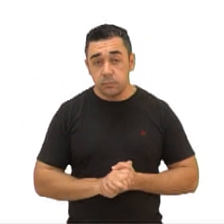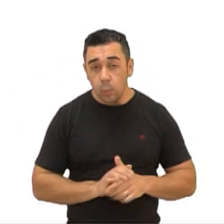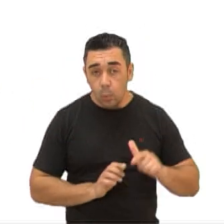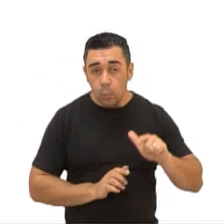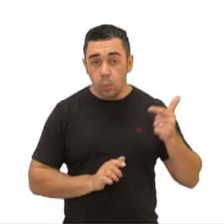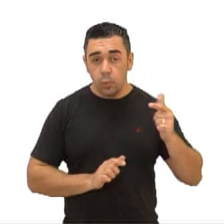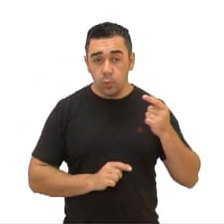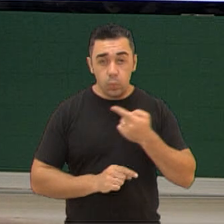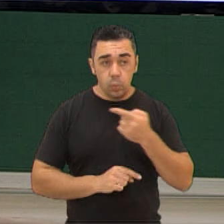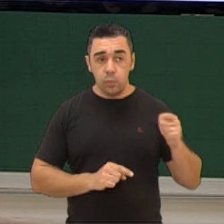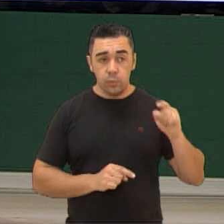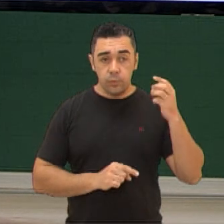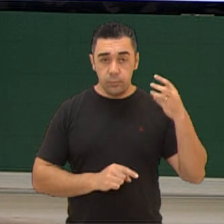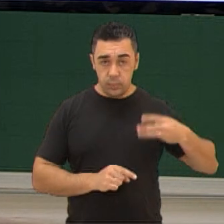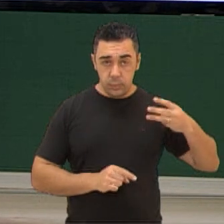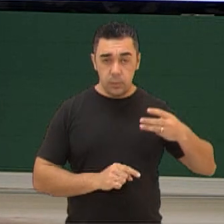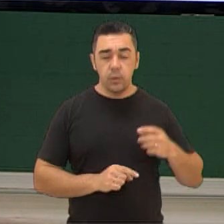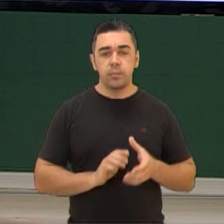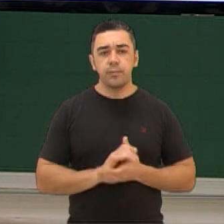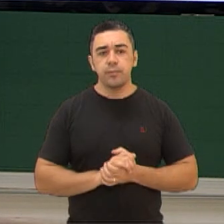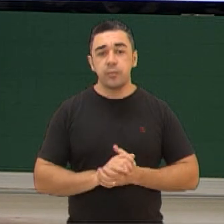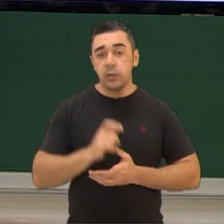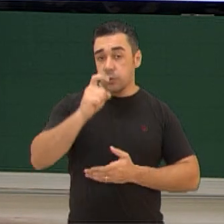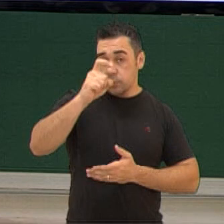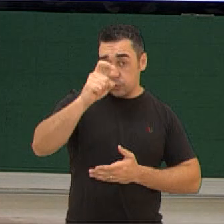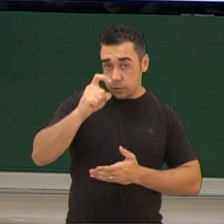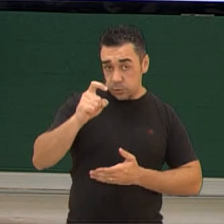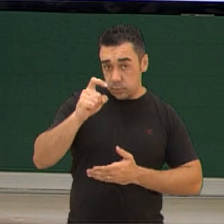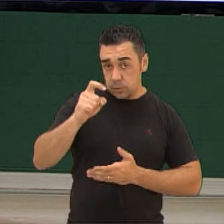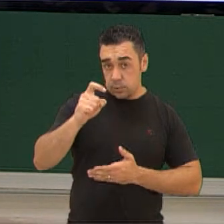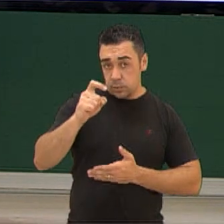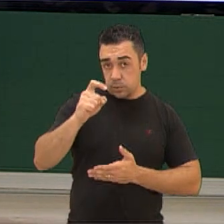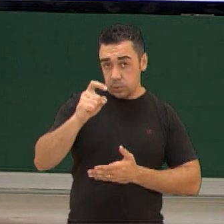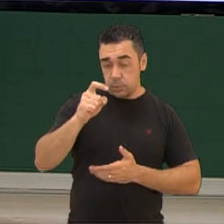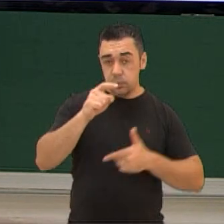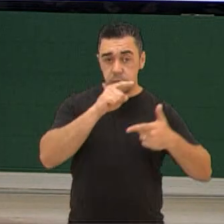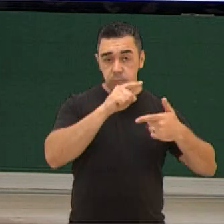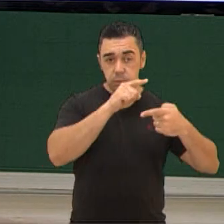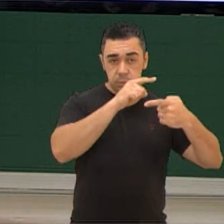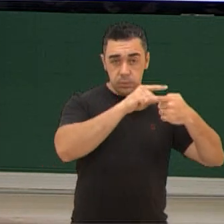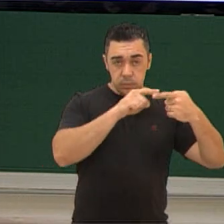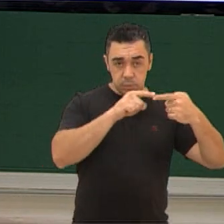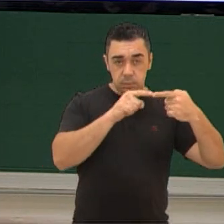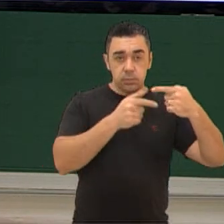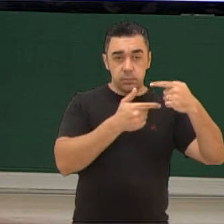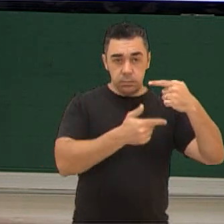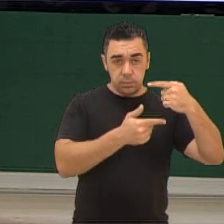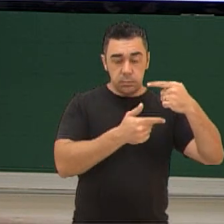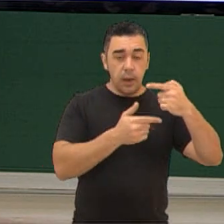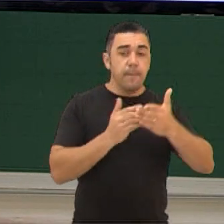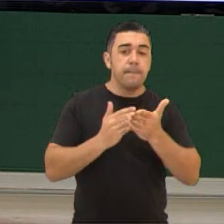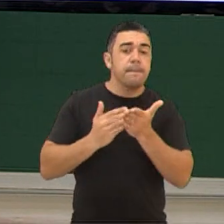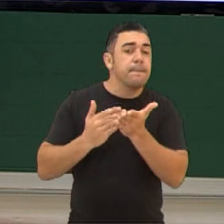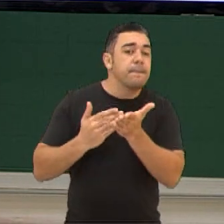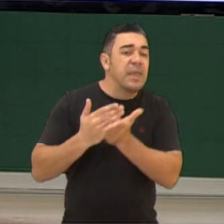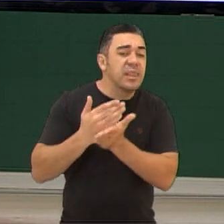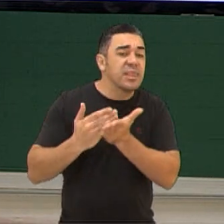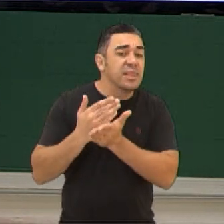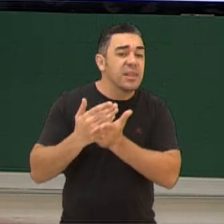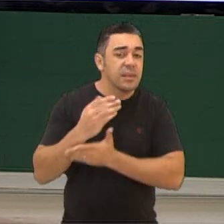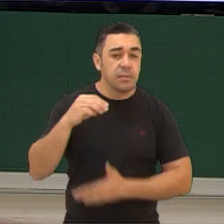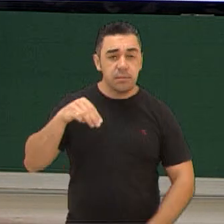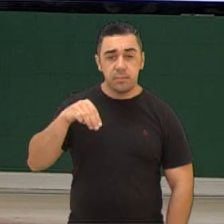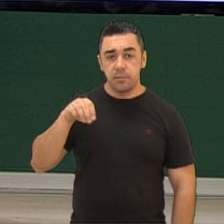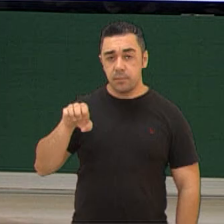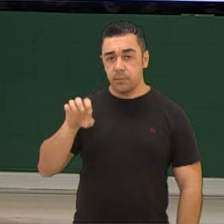parte, ele passa que x é dividido por 2, ou seja, a metade de um número. Como você